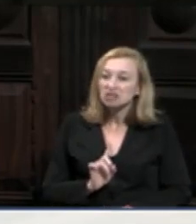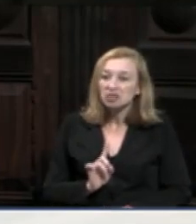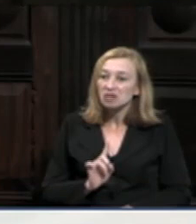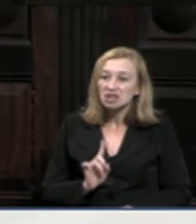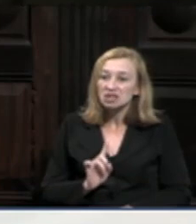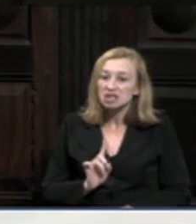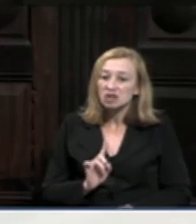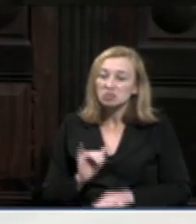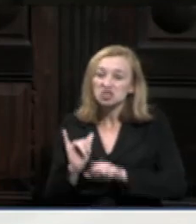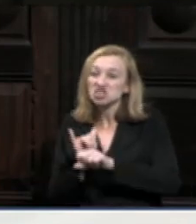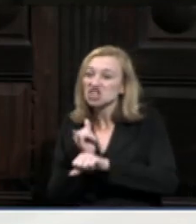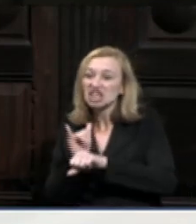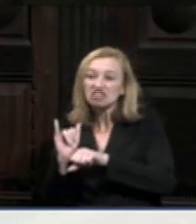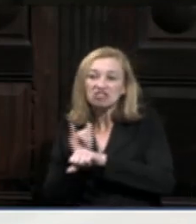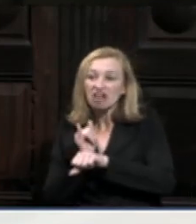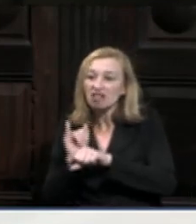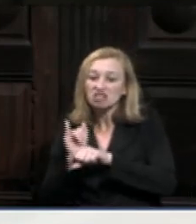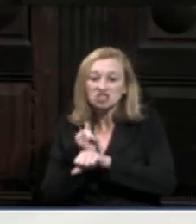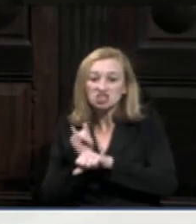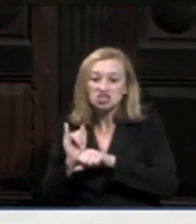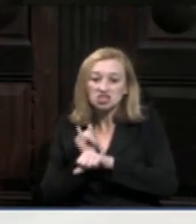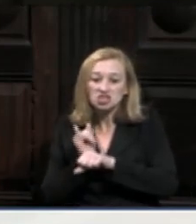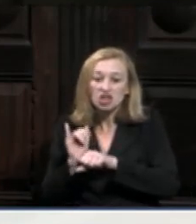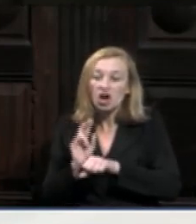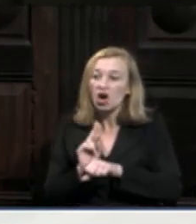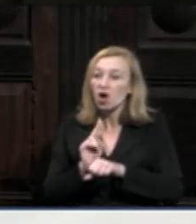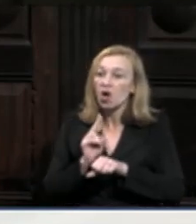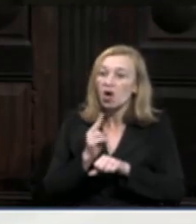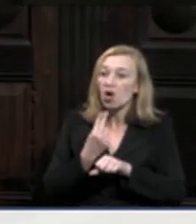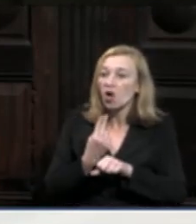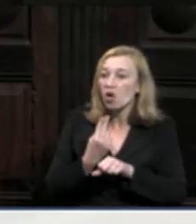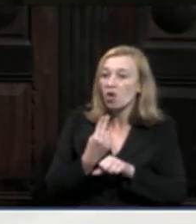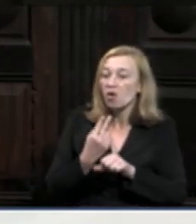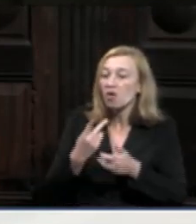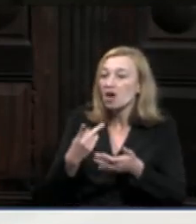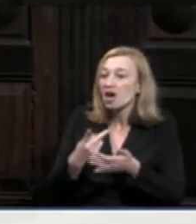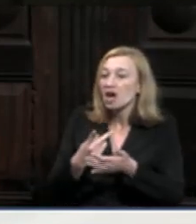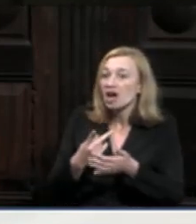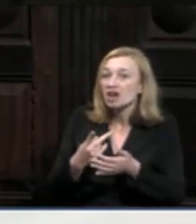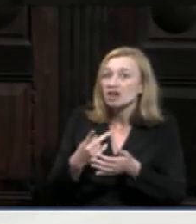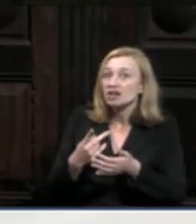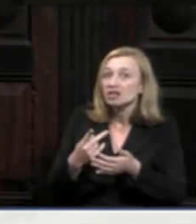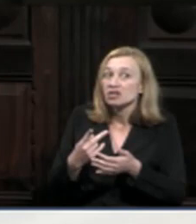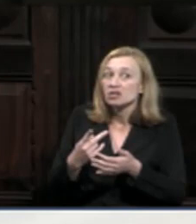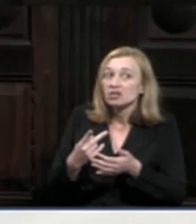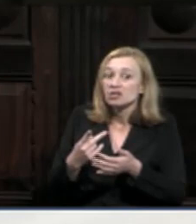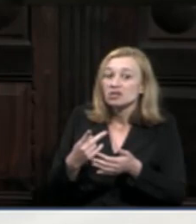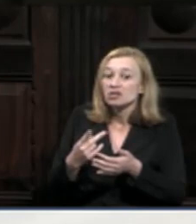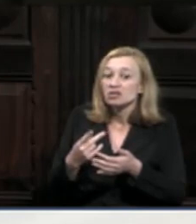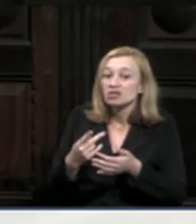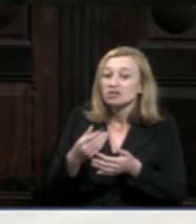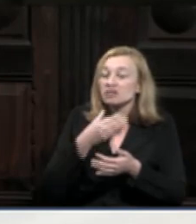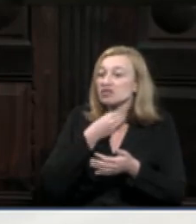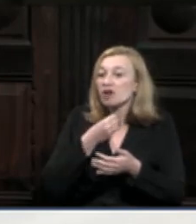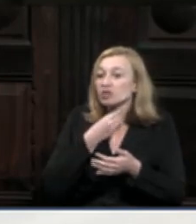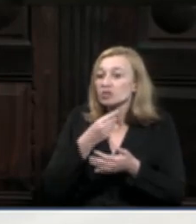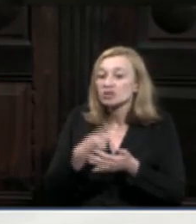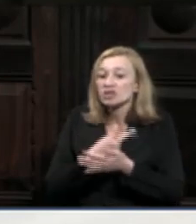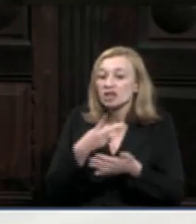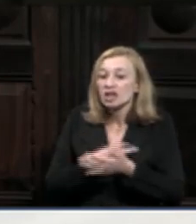manipulação ou versão equivocada em relação às questões de